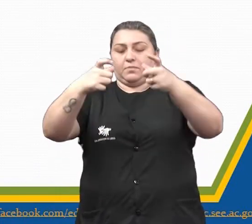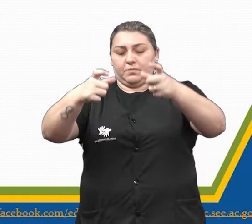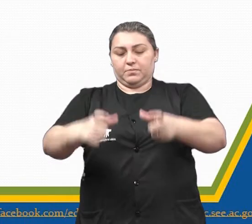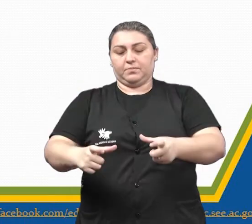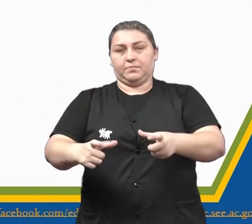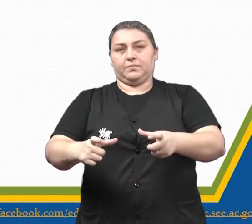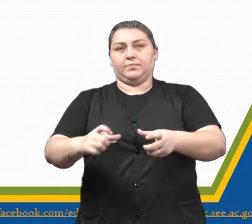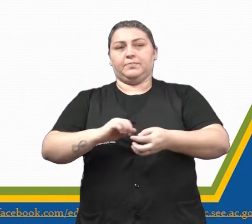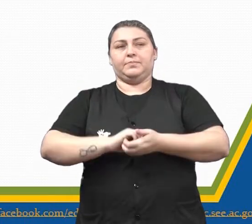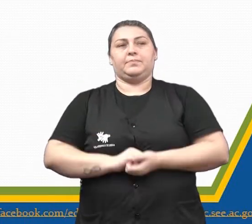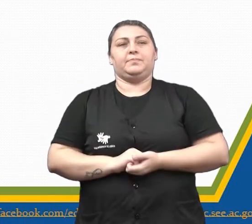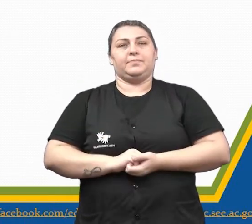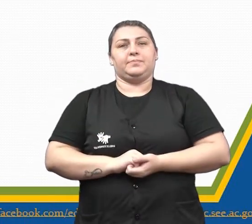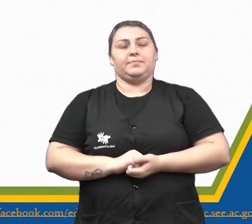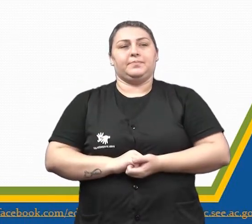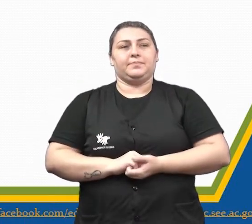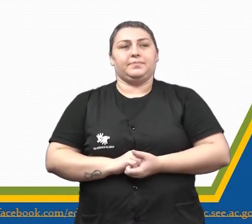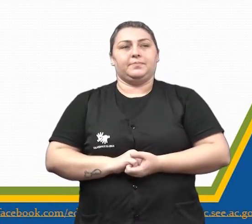espaço.